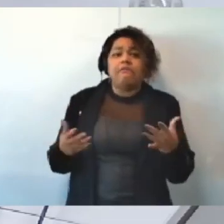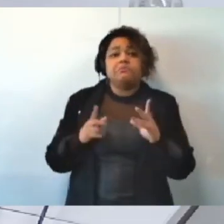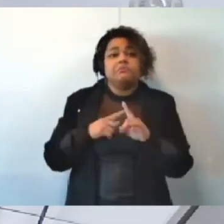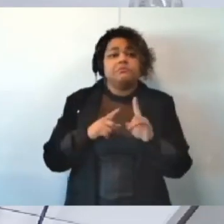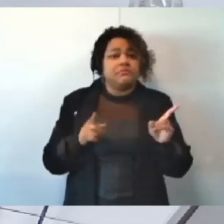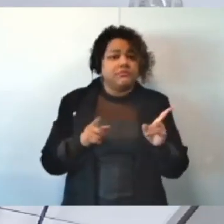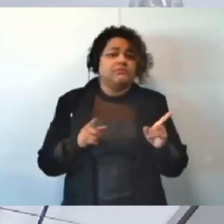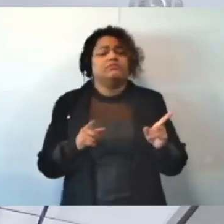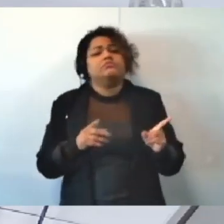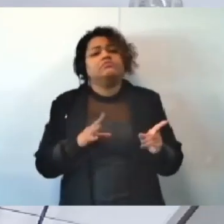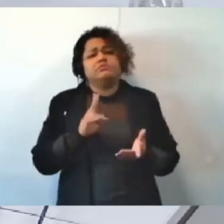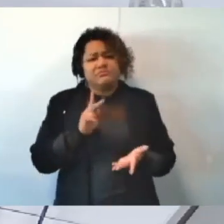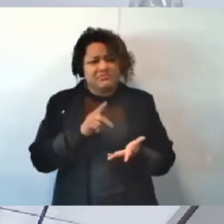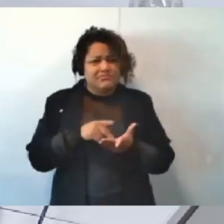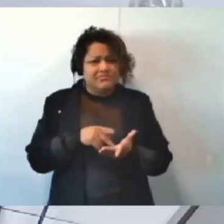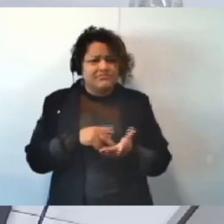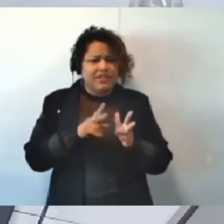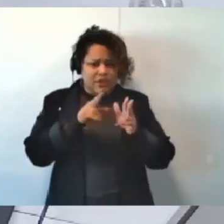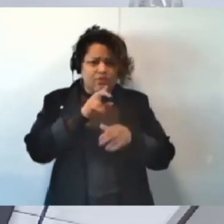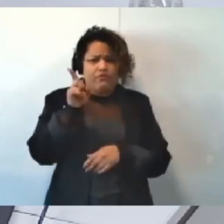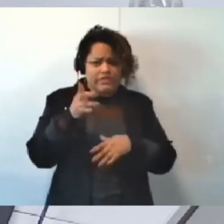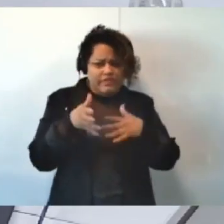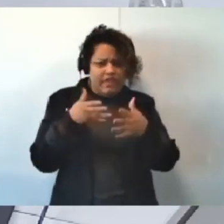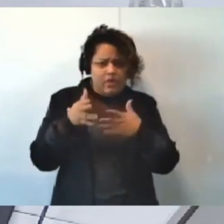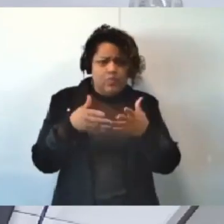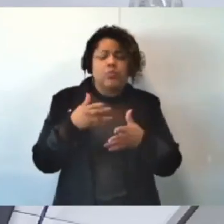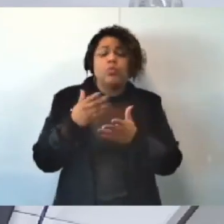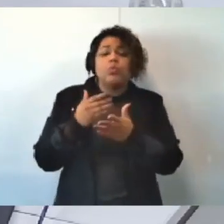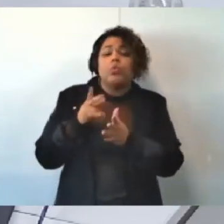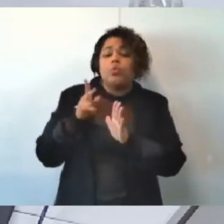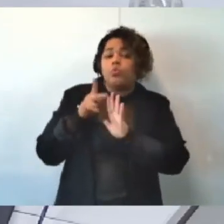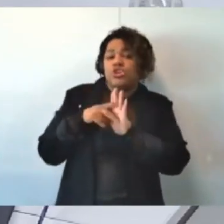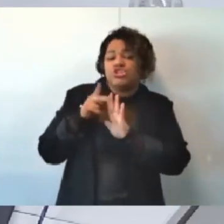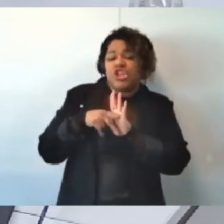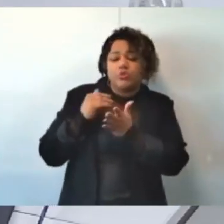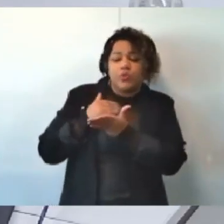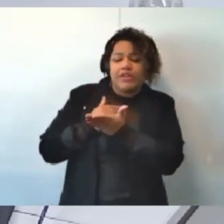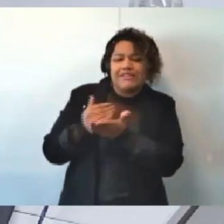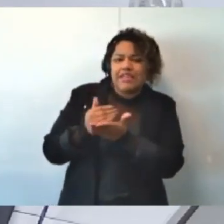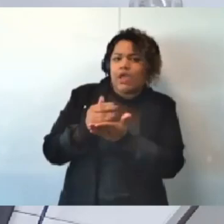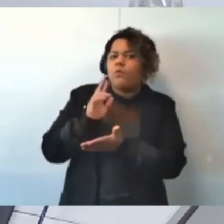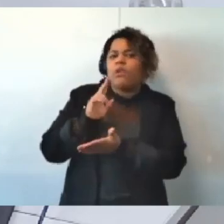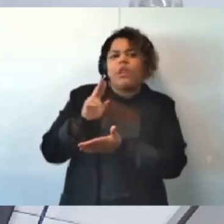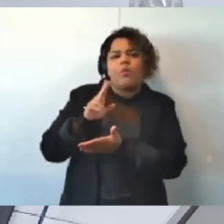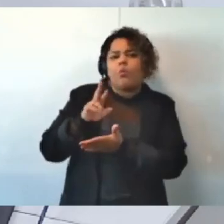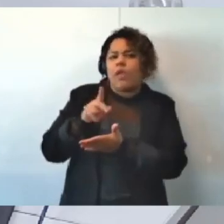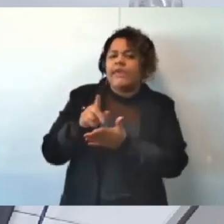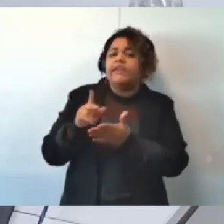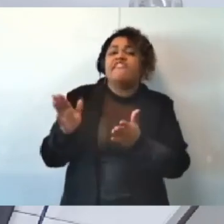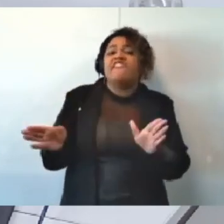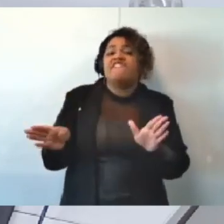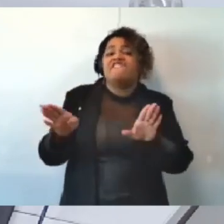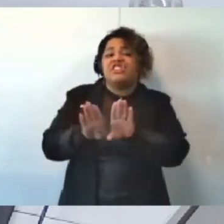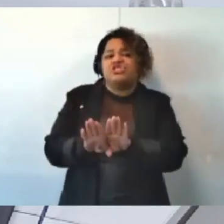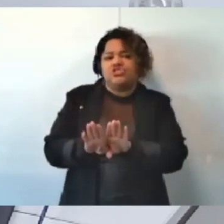o projeto inicial não era fechar a Sapucaí, depois que